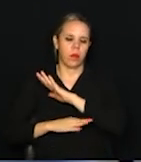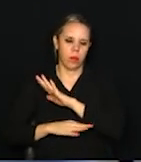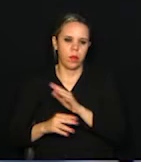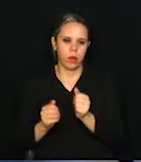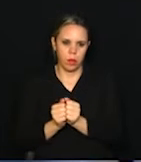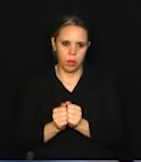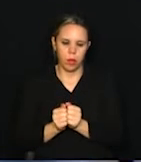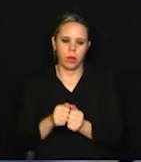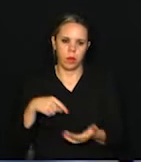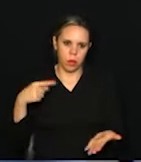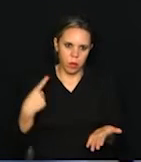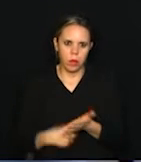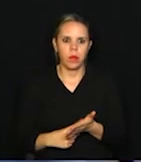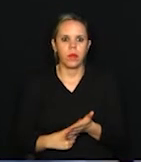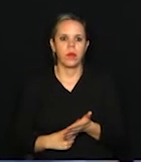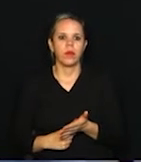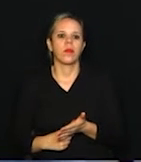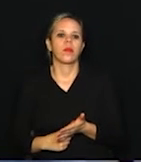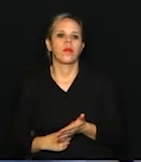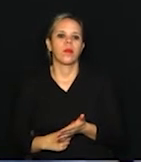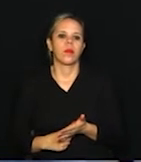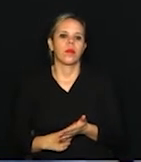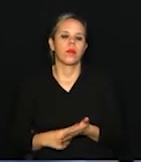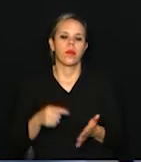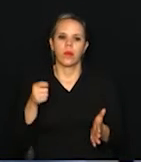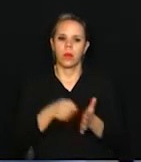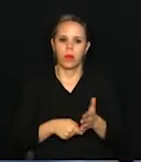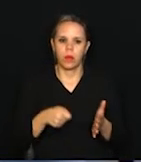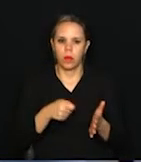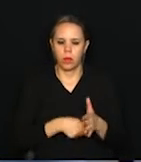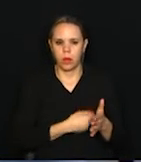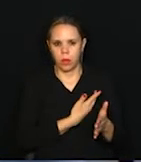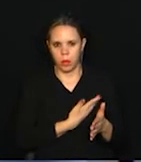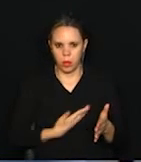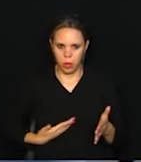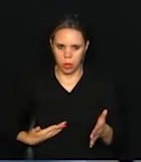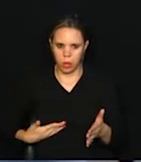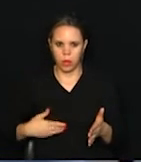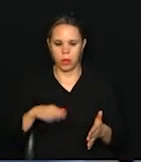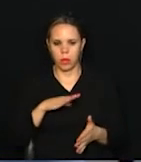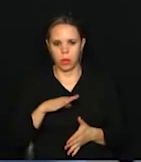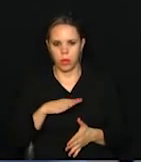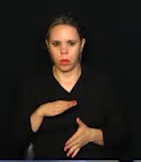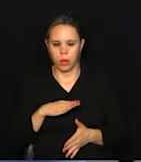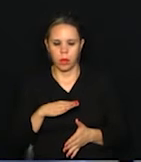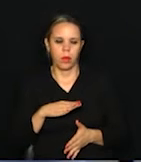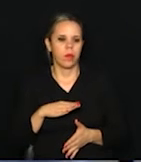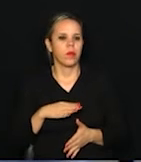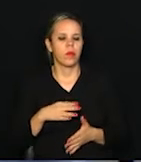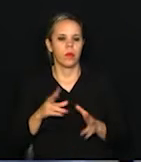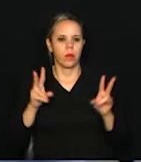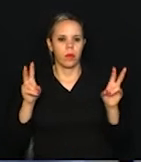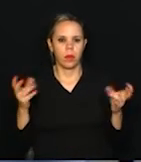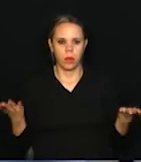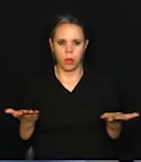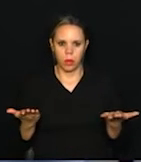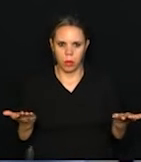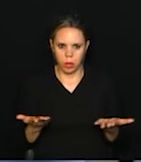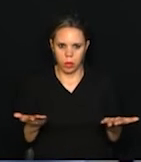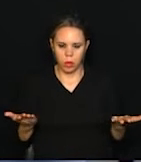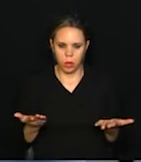nosso compromisso tem que ser um só: qualificar as políticas públicas do nosso município. Em particular, o tema que nos tem